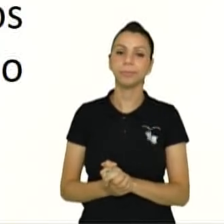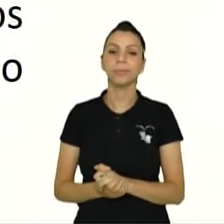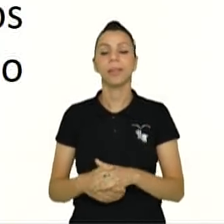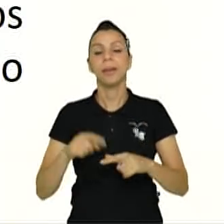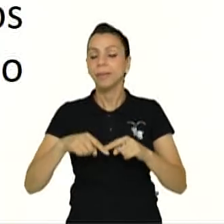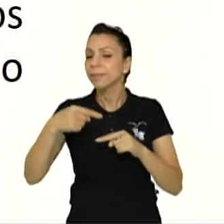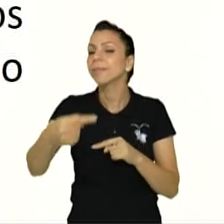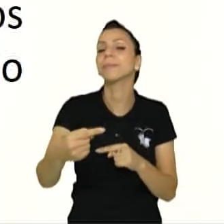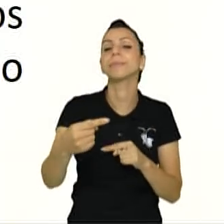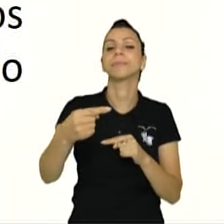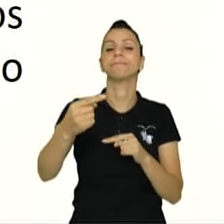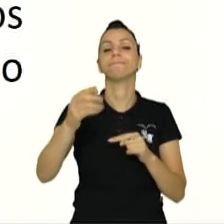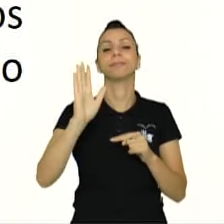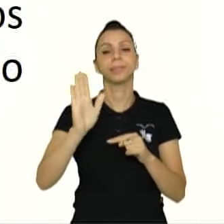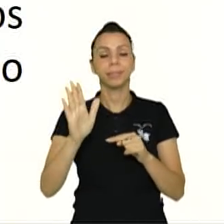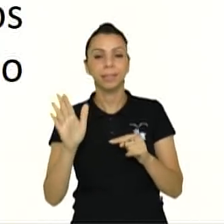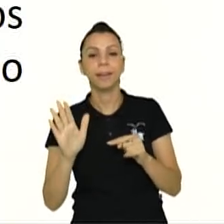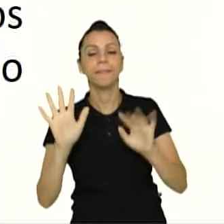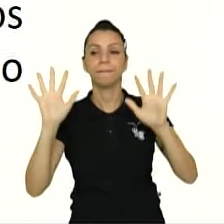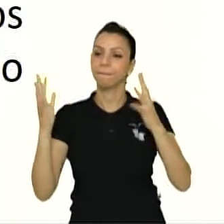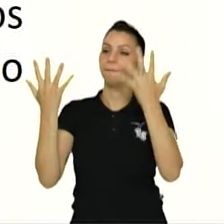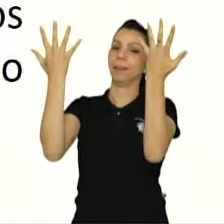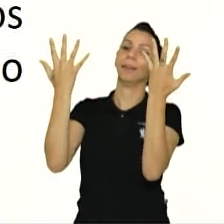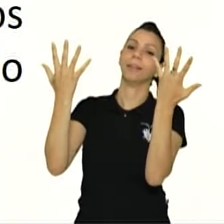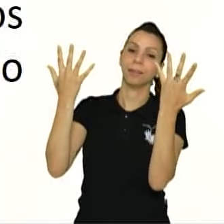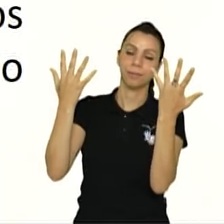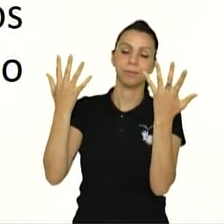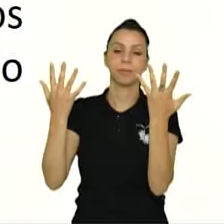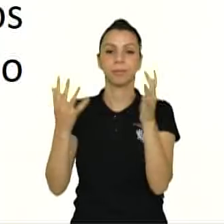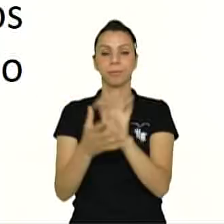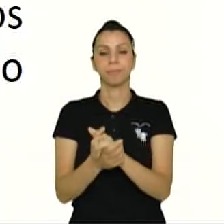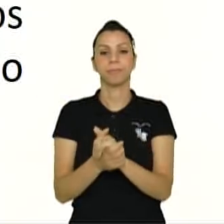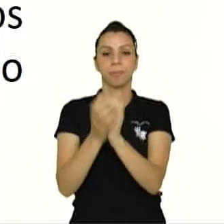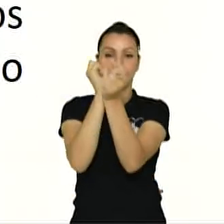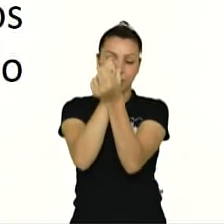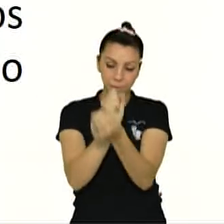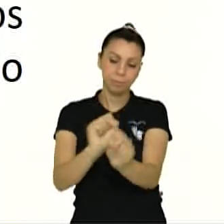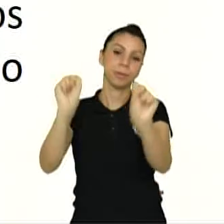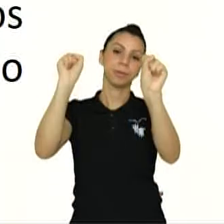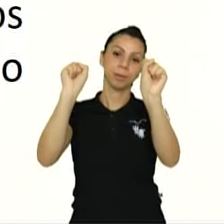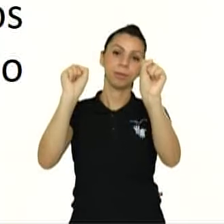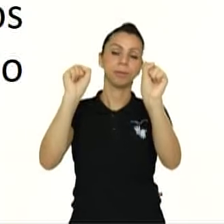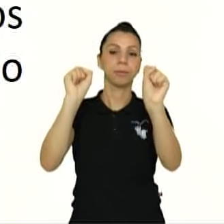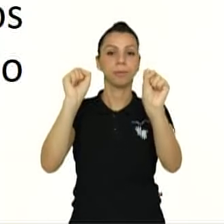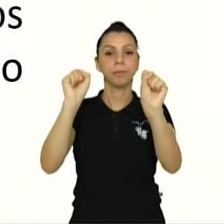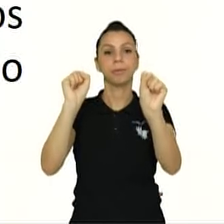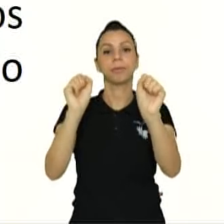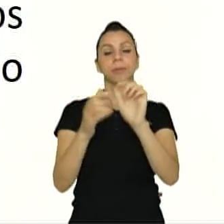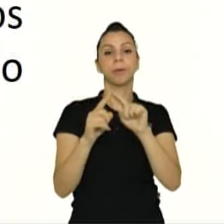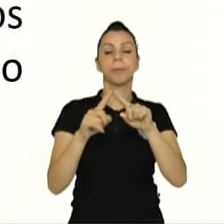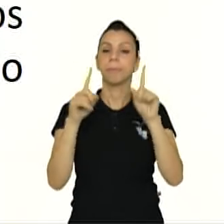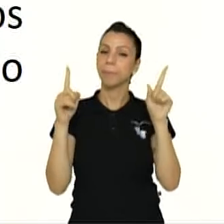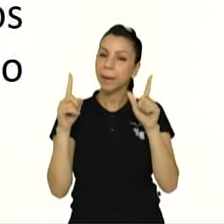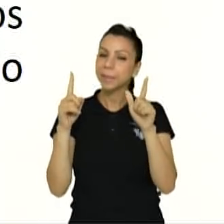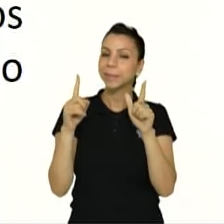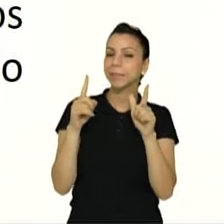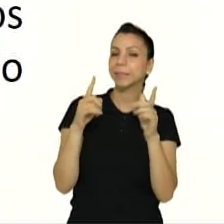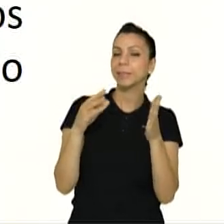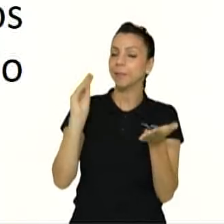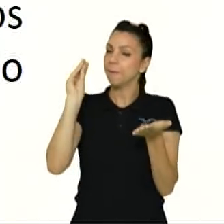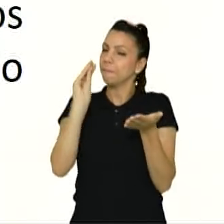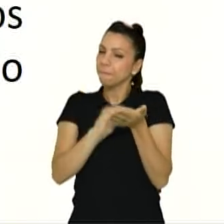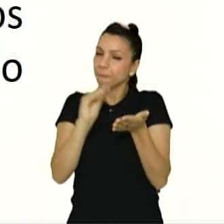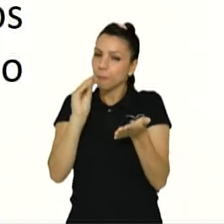expectativa, depois de todas as festas, a libertação veio sem alguns acompanhamentos, ou